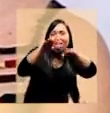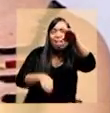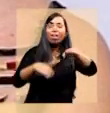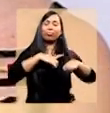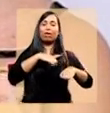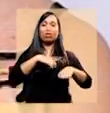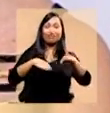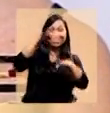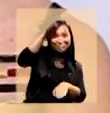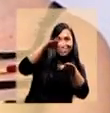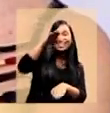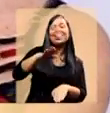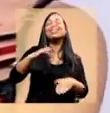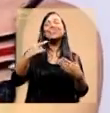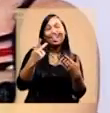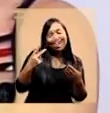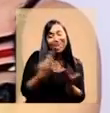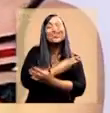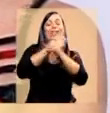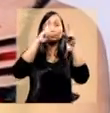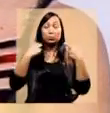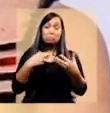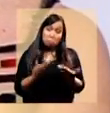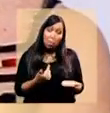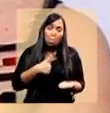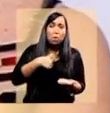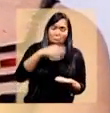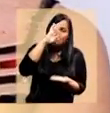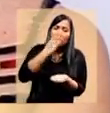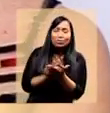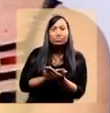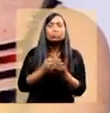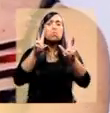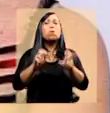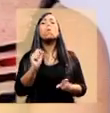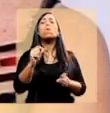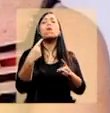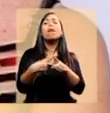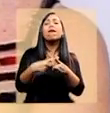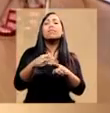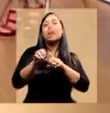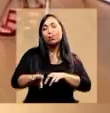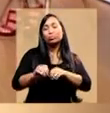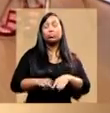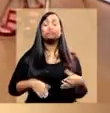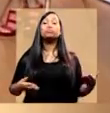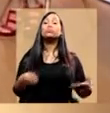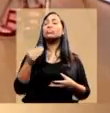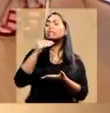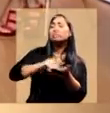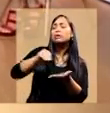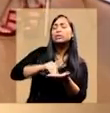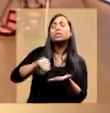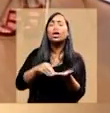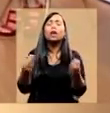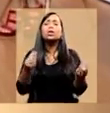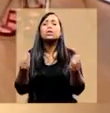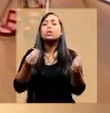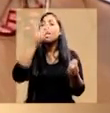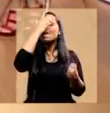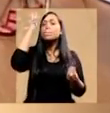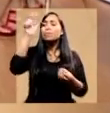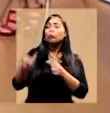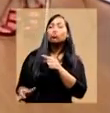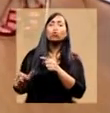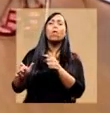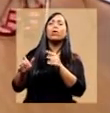desigualdades. E essas desigualdades geram violências. Eu acredito muito na questão da educação. Secretária Maureen, quem que é o agressor via